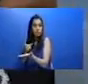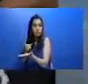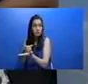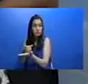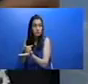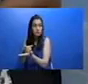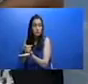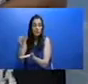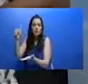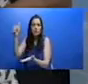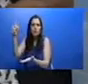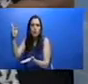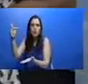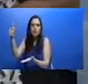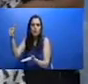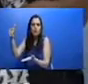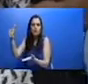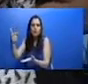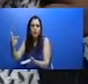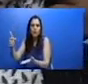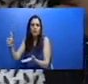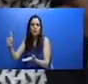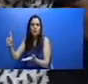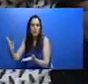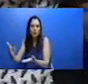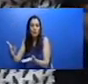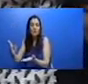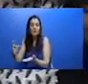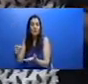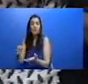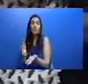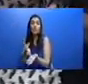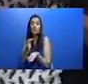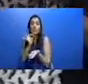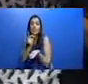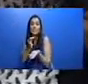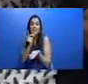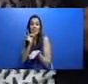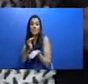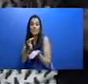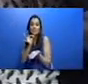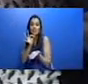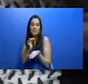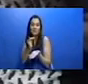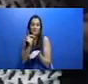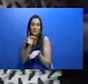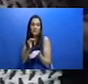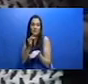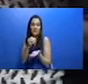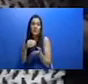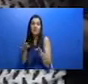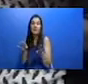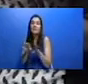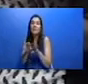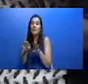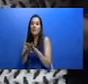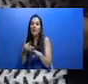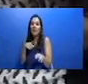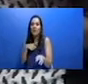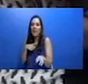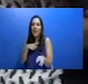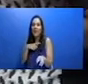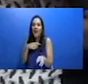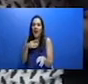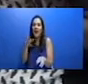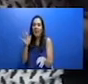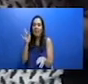12 copos, 12 copos, 12 copos. Xícaras. E nós temos iogurte, que nós